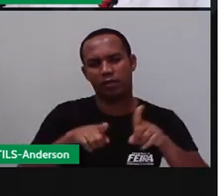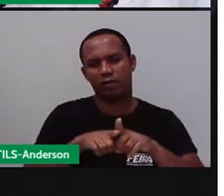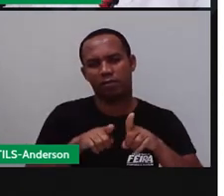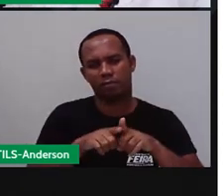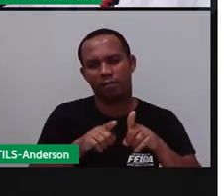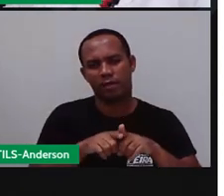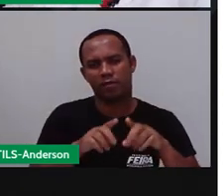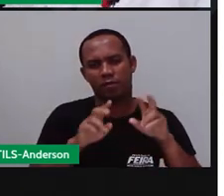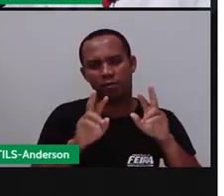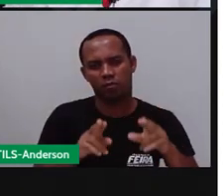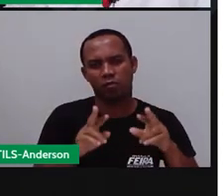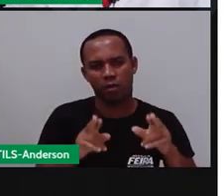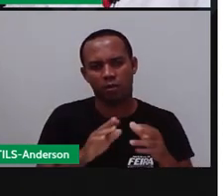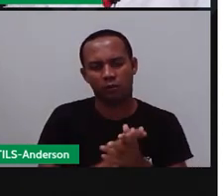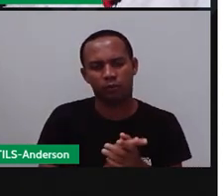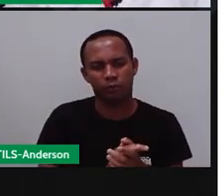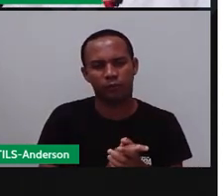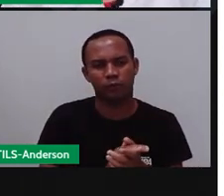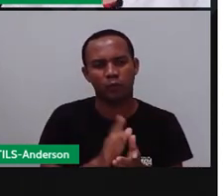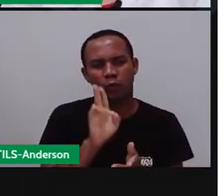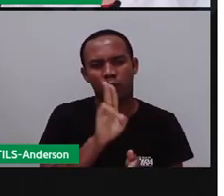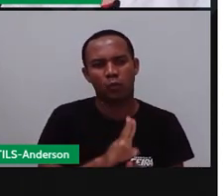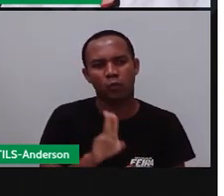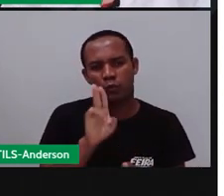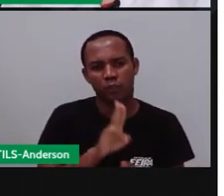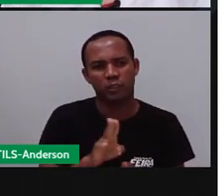apareceu aqui na nossa aula. Usem a ordem